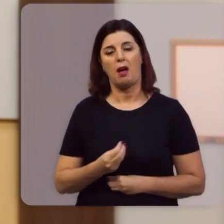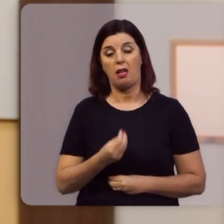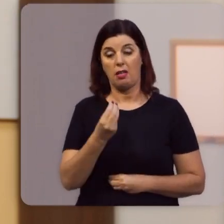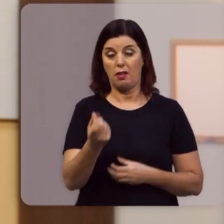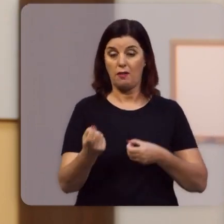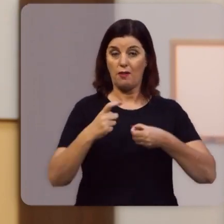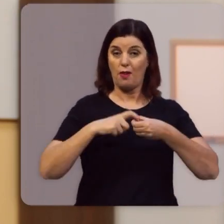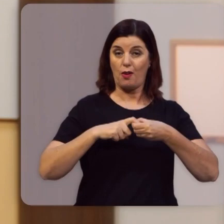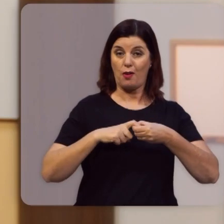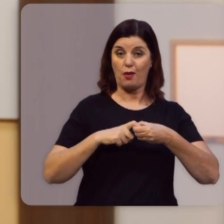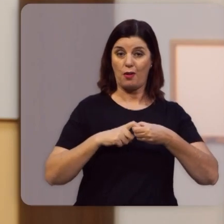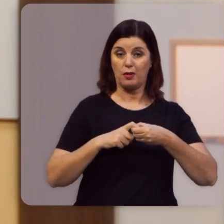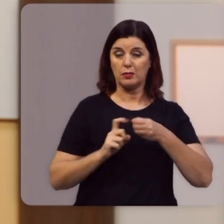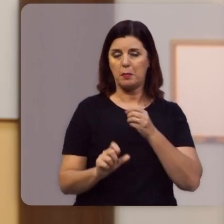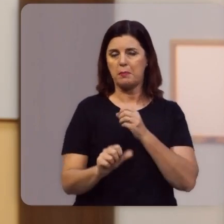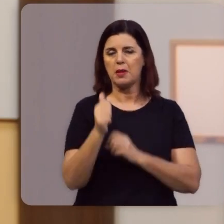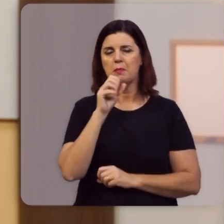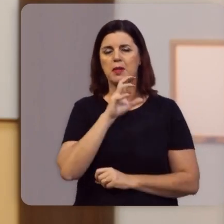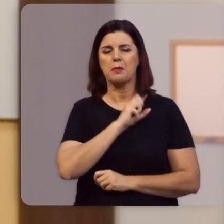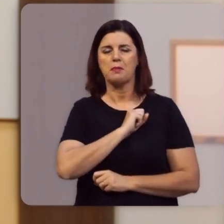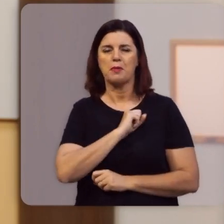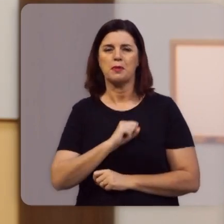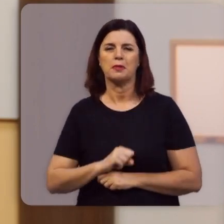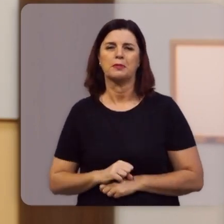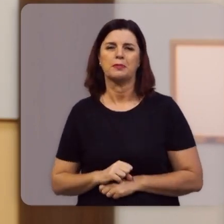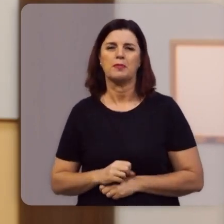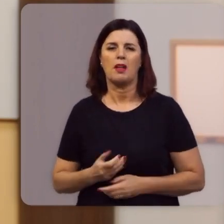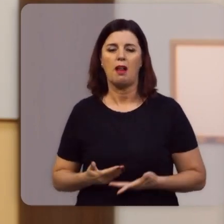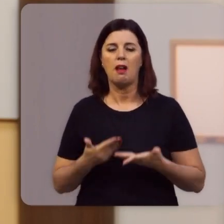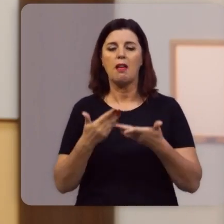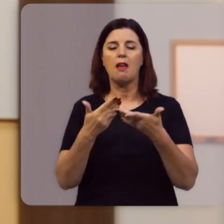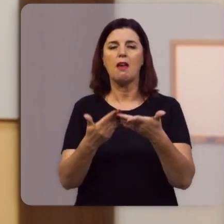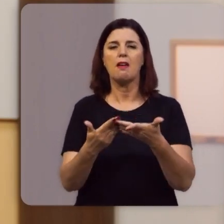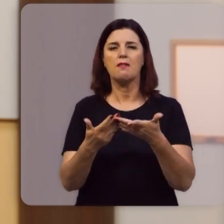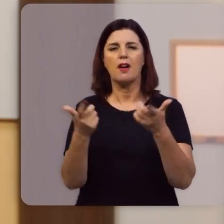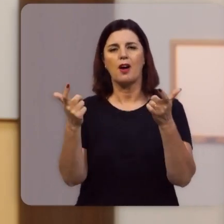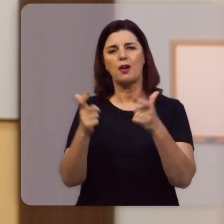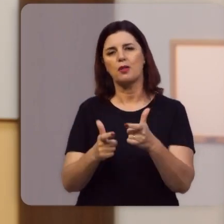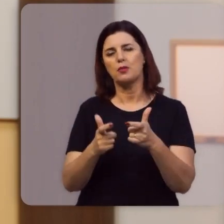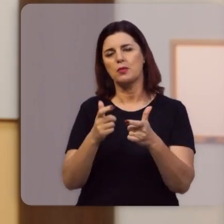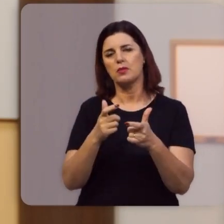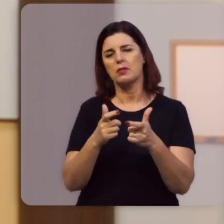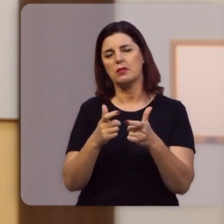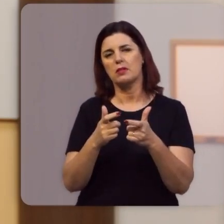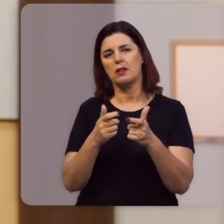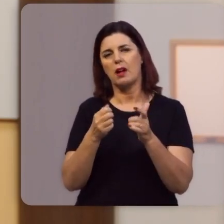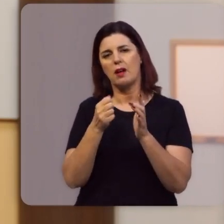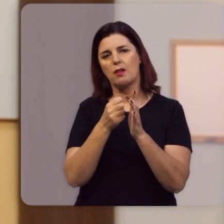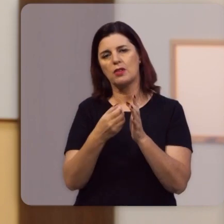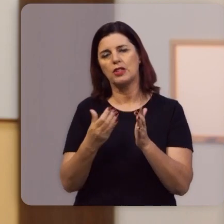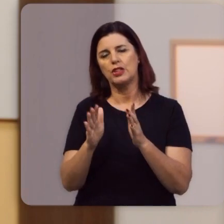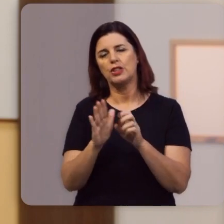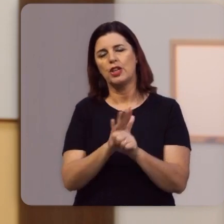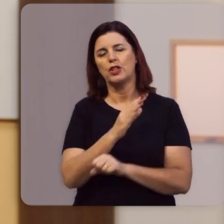trazer você de volta ao primeiro amor, levar você às fontes da